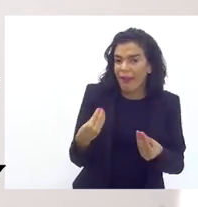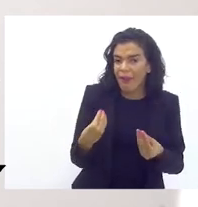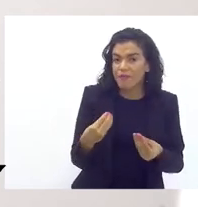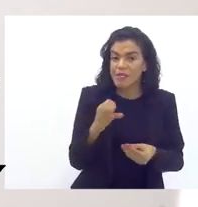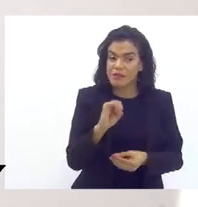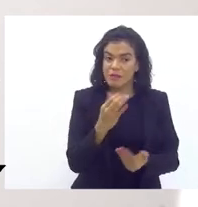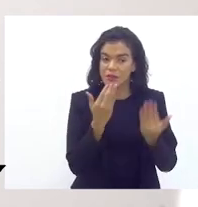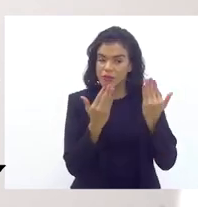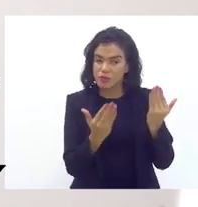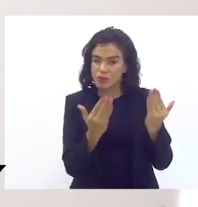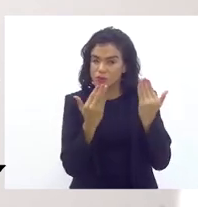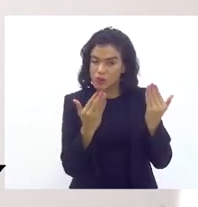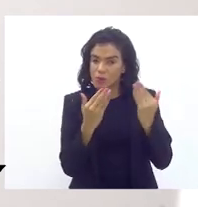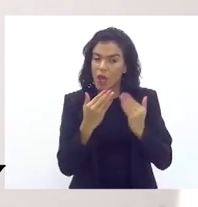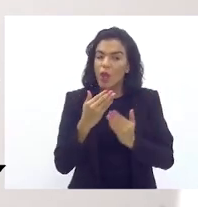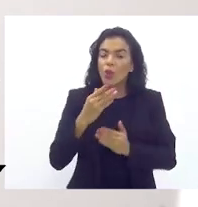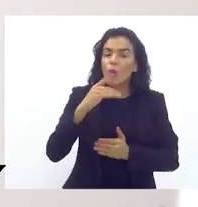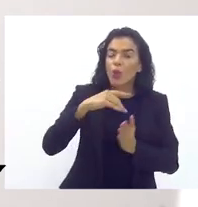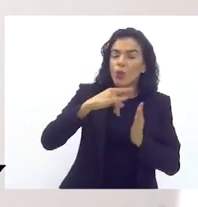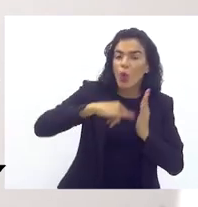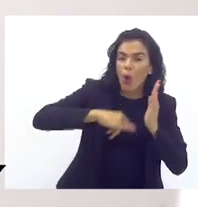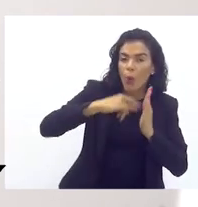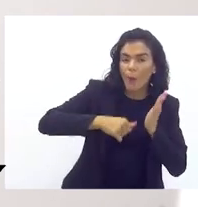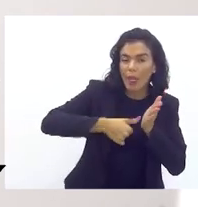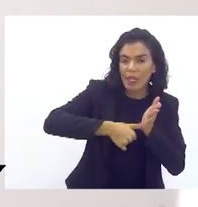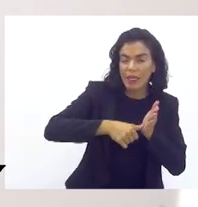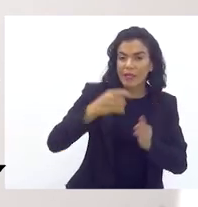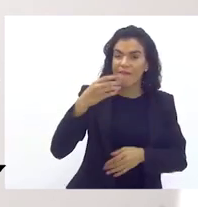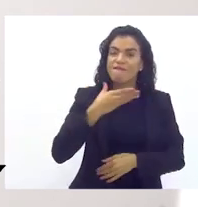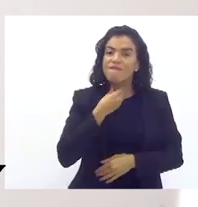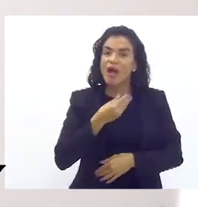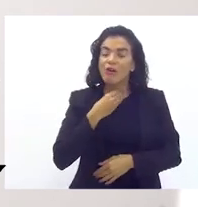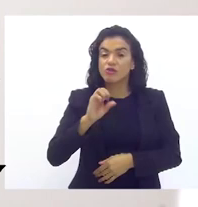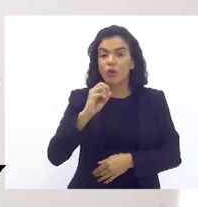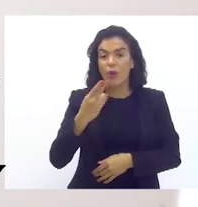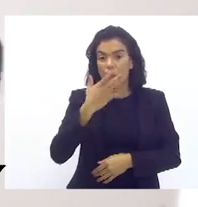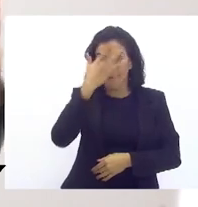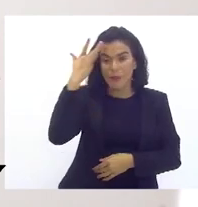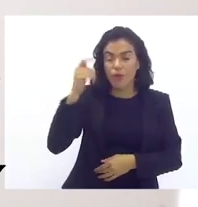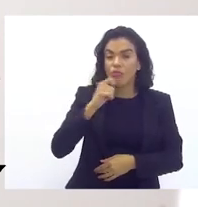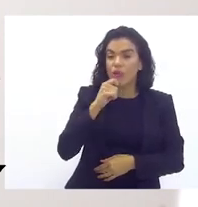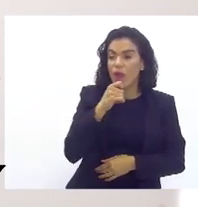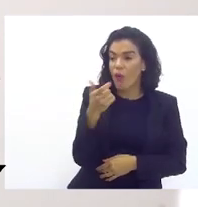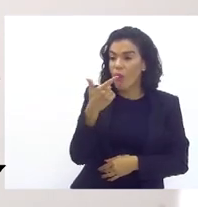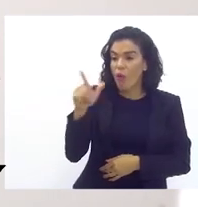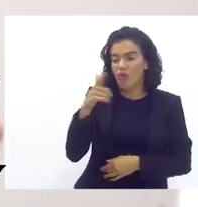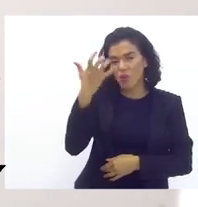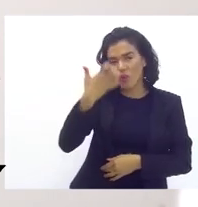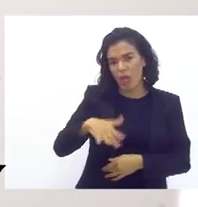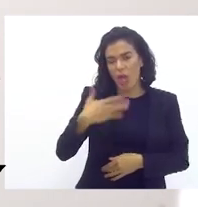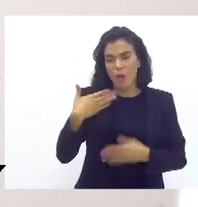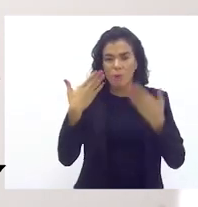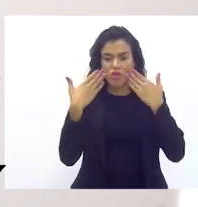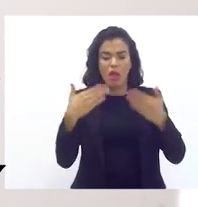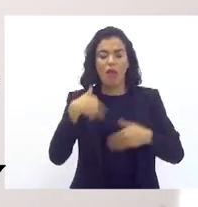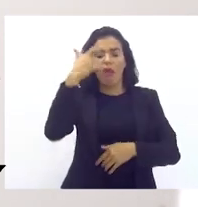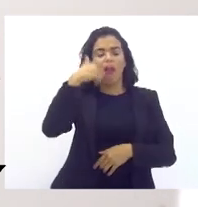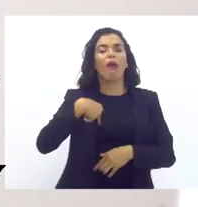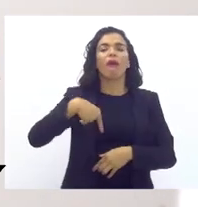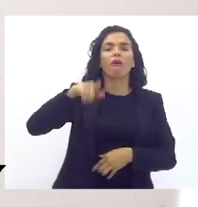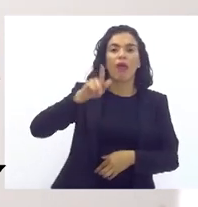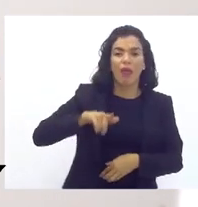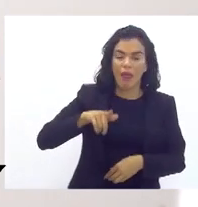suspeitar que o documento é falso né ou se aquela pessoa não tiver identificação nenhuma não quisesse identificar então